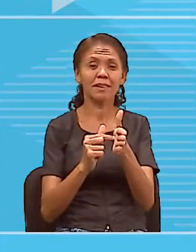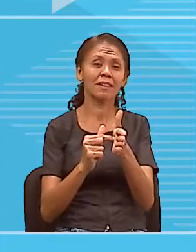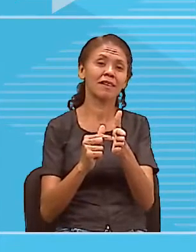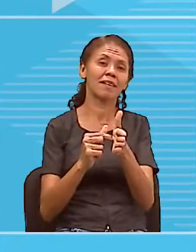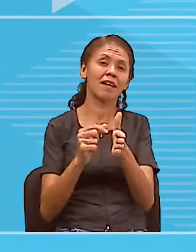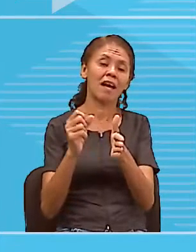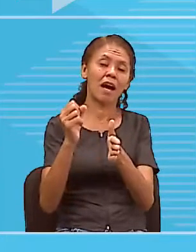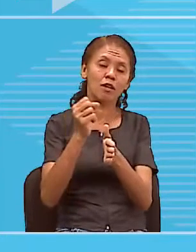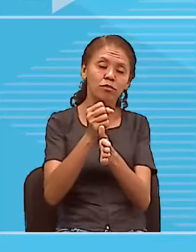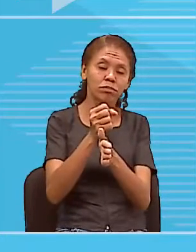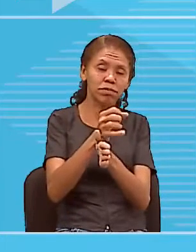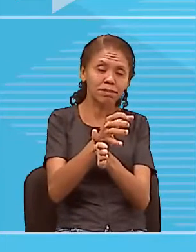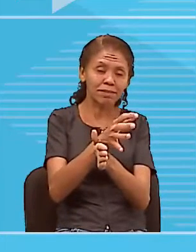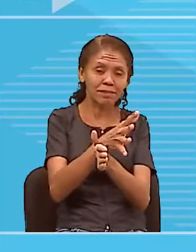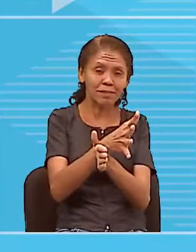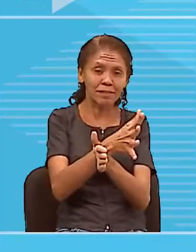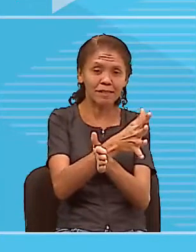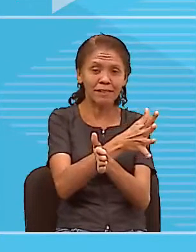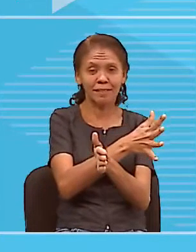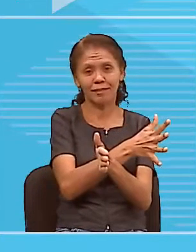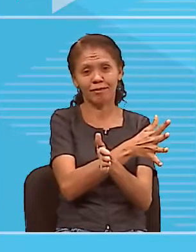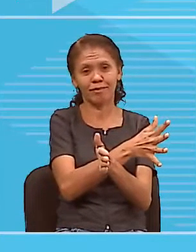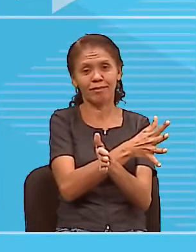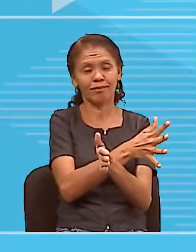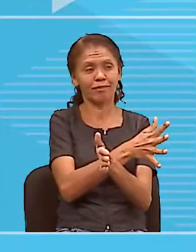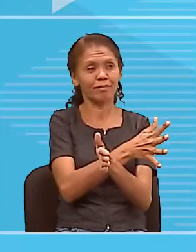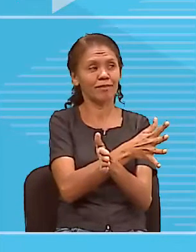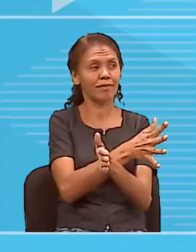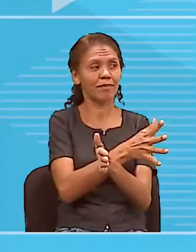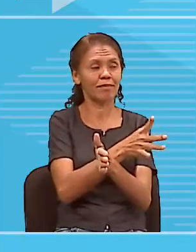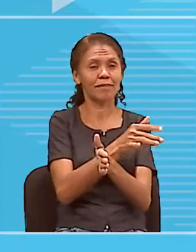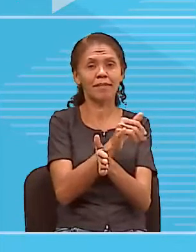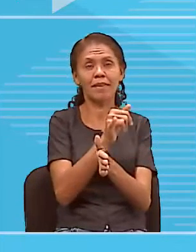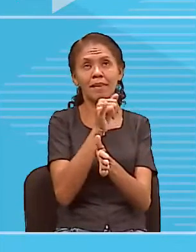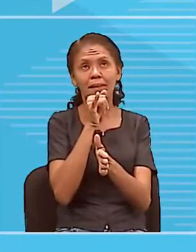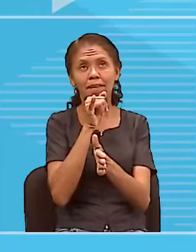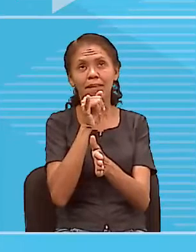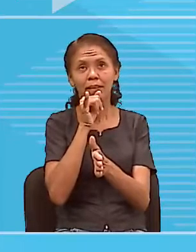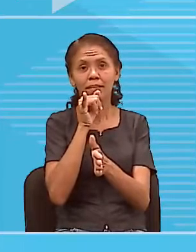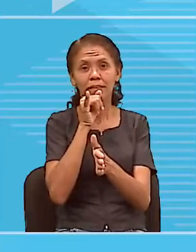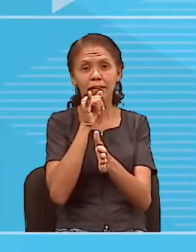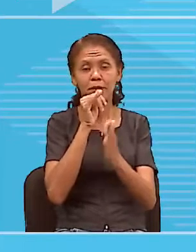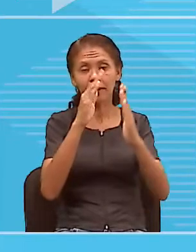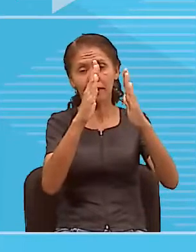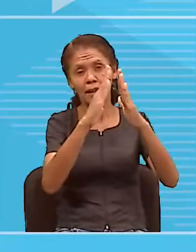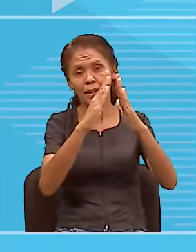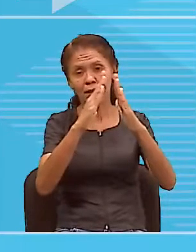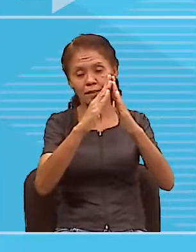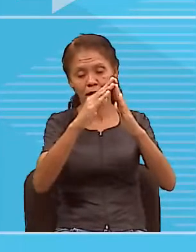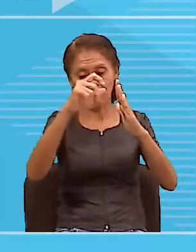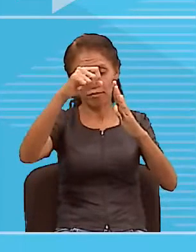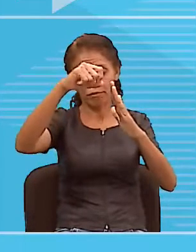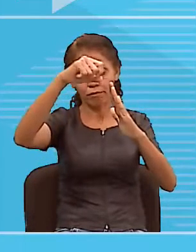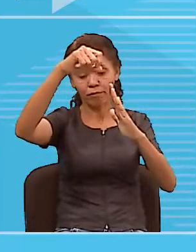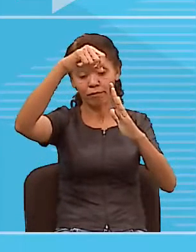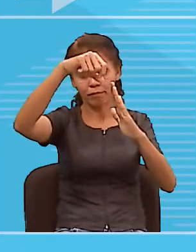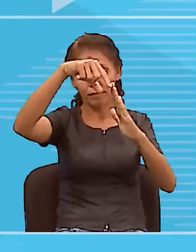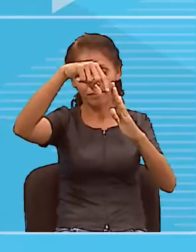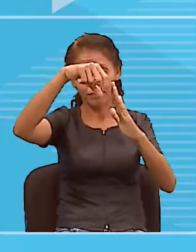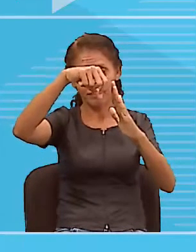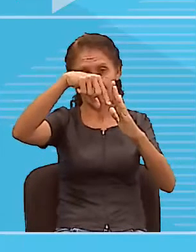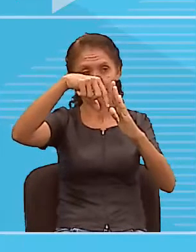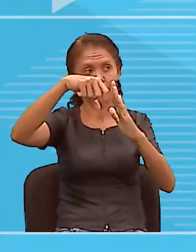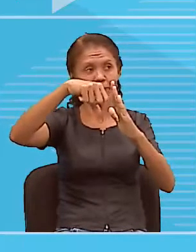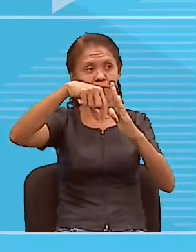como caso lá da goteira que eu falei né Você tem um buraquinho no teto a luz que passa por esse